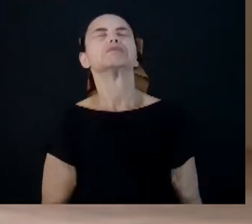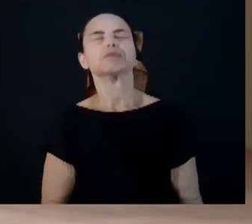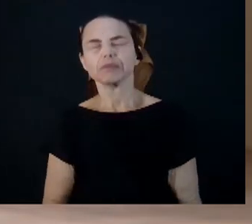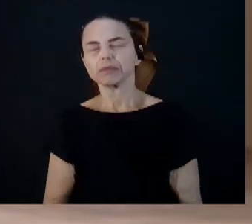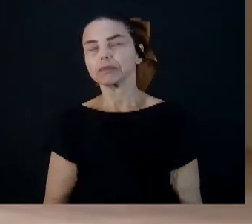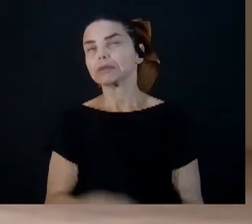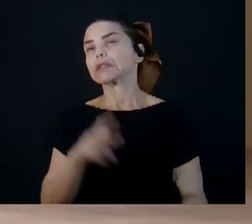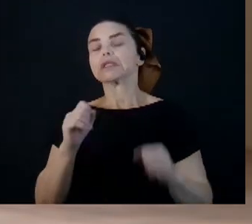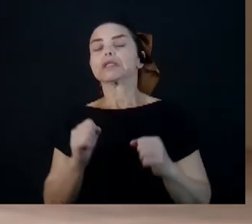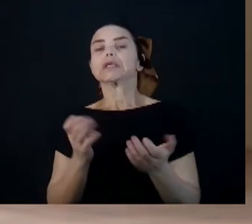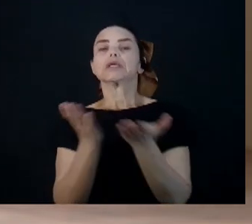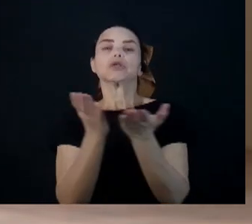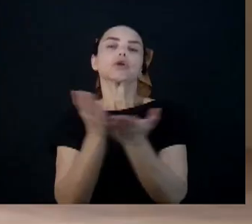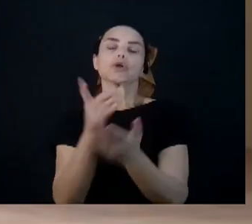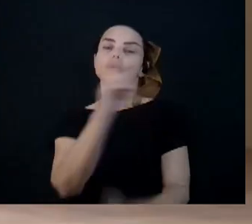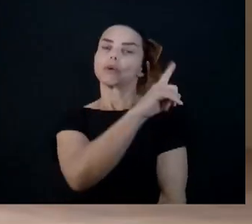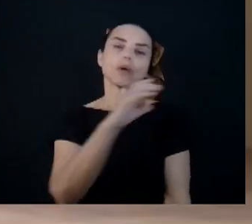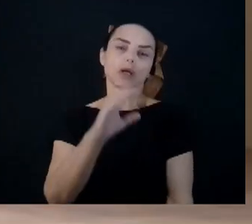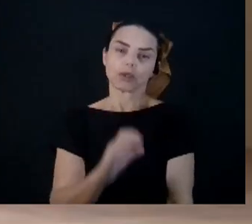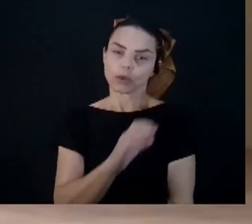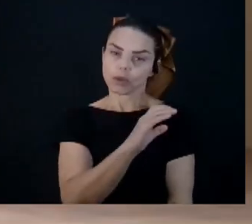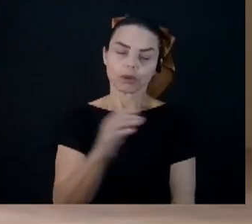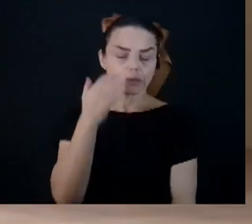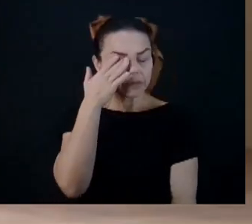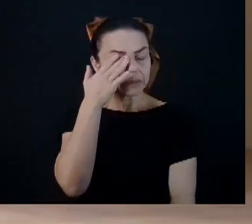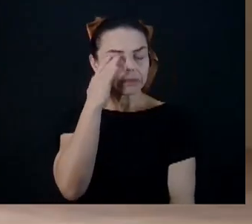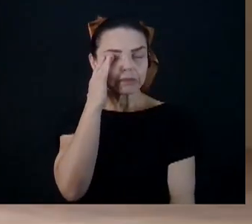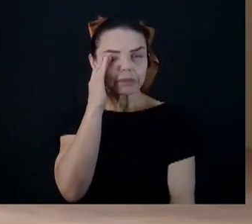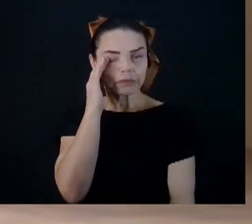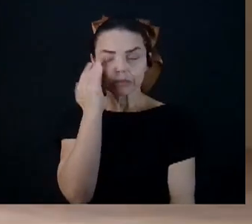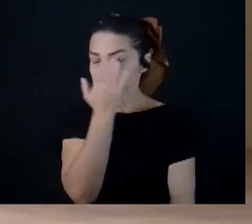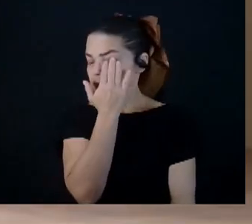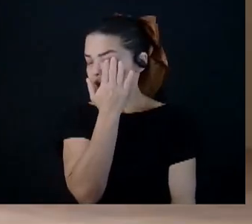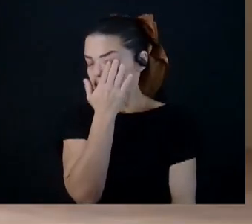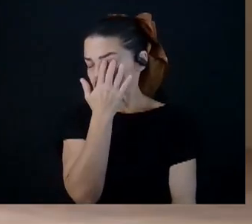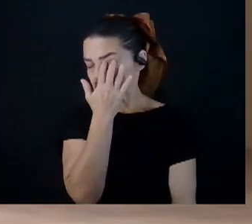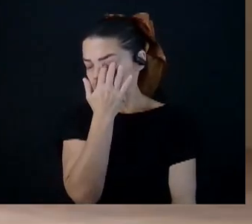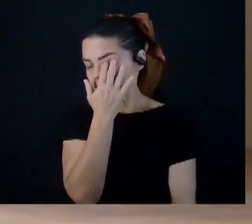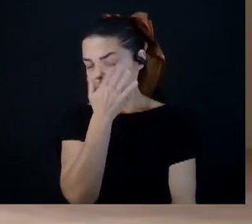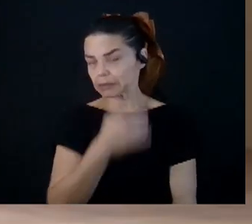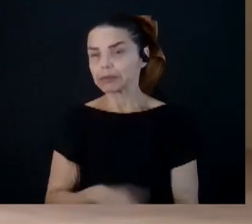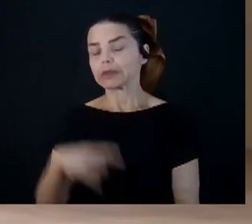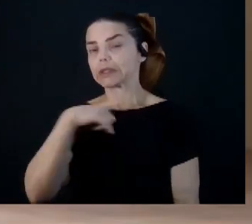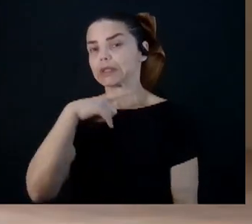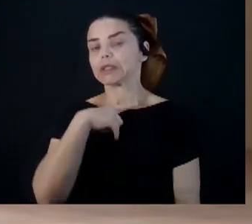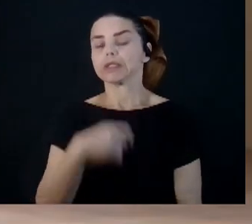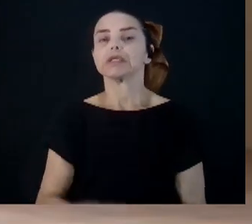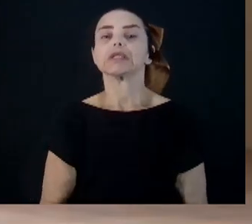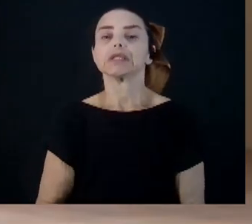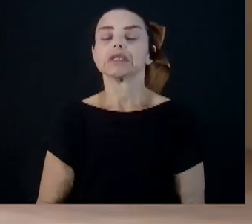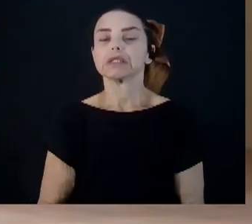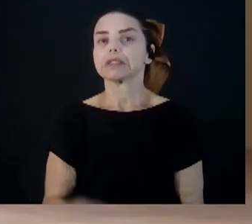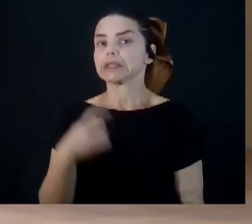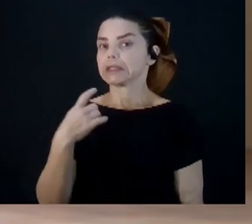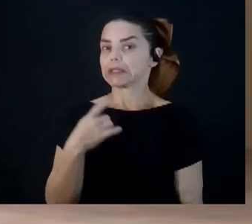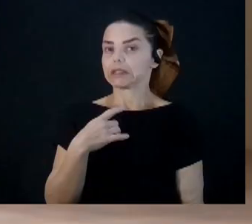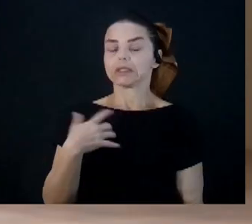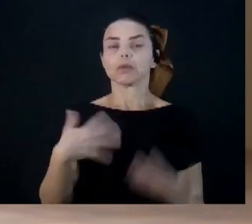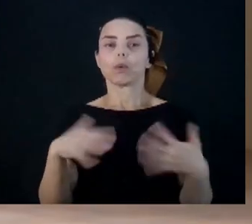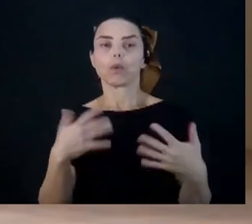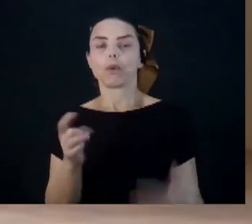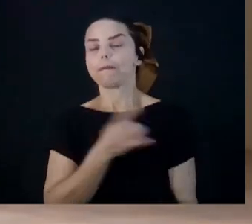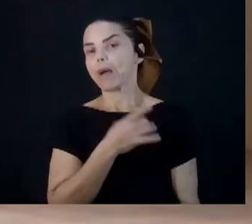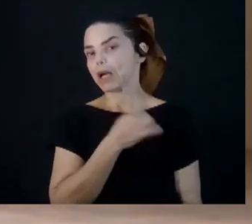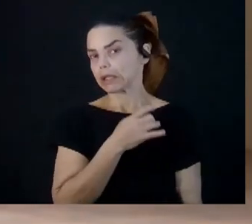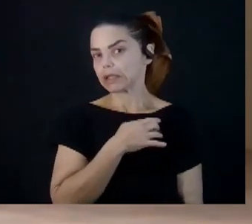e não católico, né? Então tinha como é que eu vou dizer assim, uma certa restrição a isso na